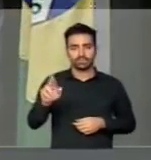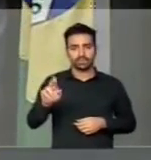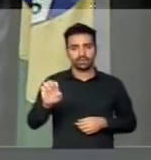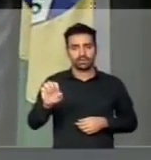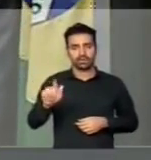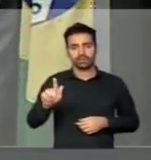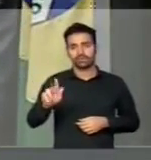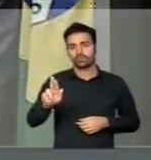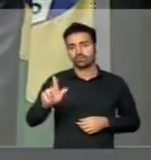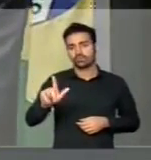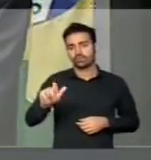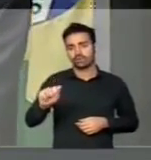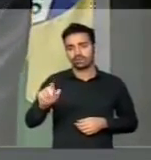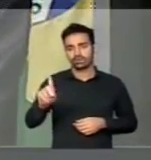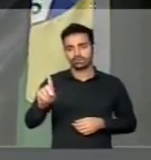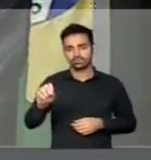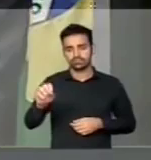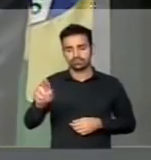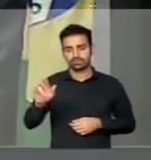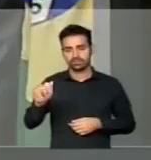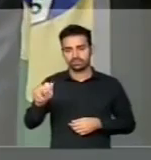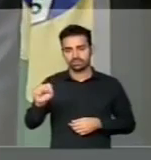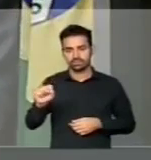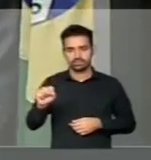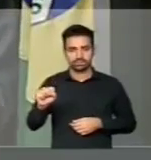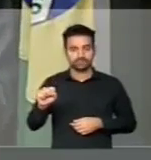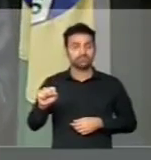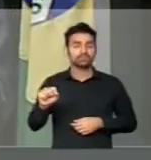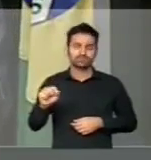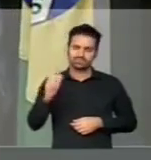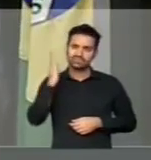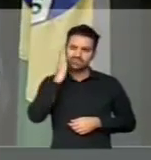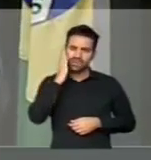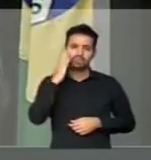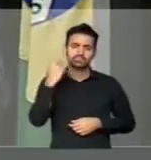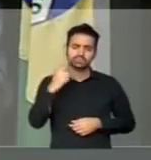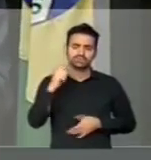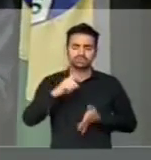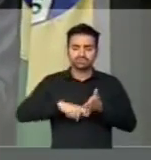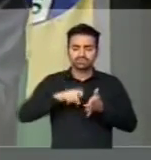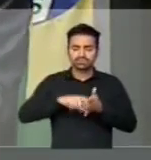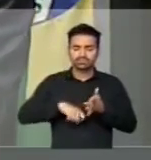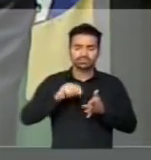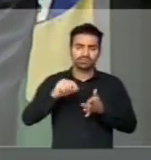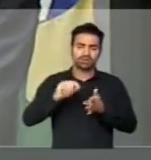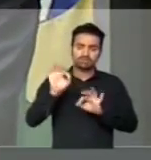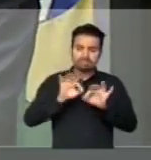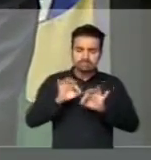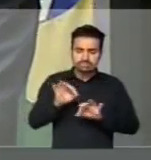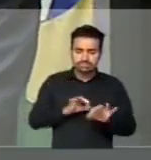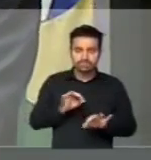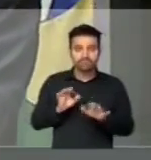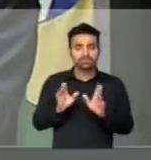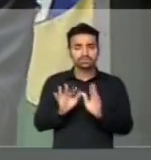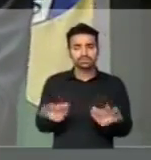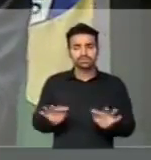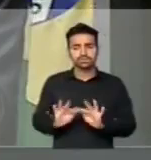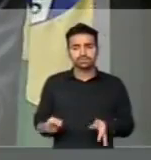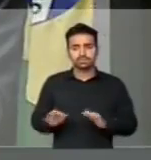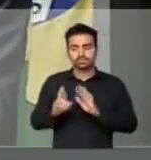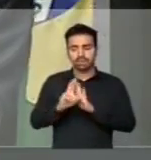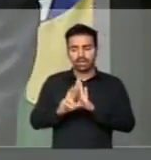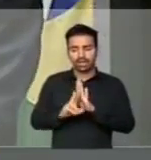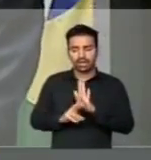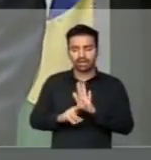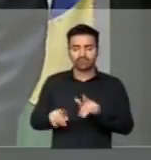podemos abdicar de uma ampla reforma tributária, com a simplificação de regras e a